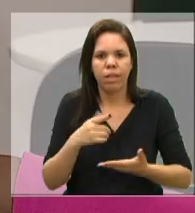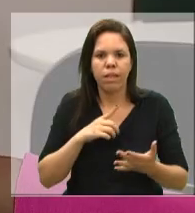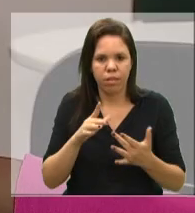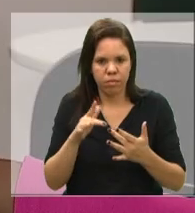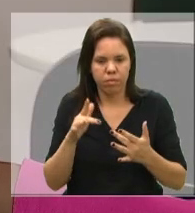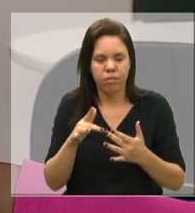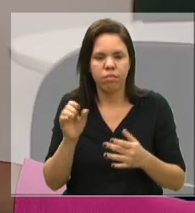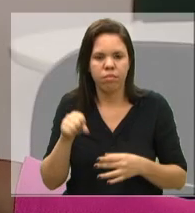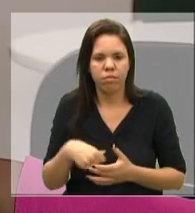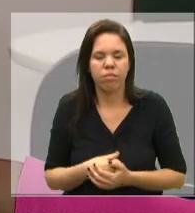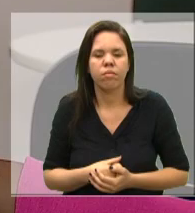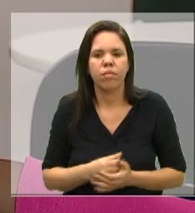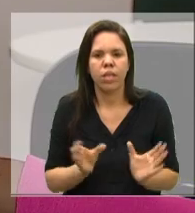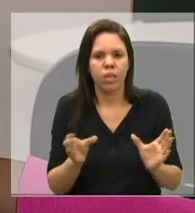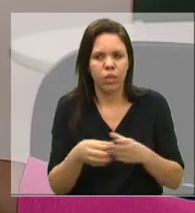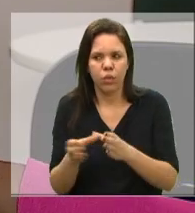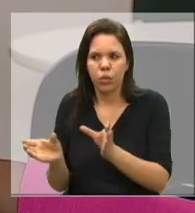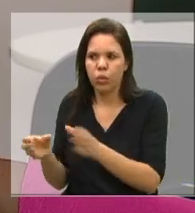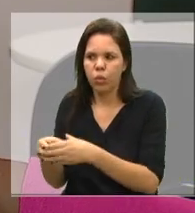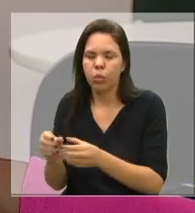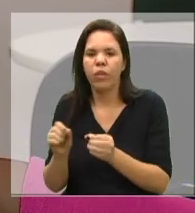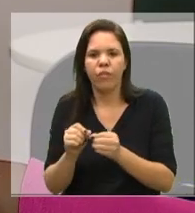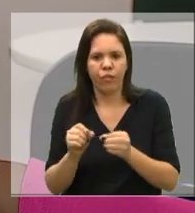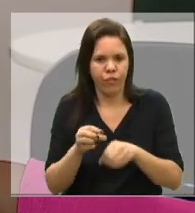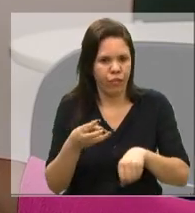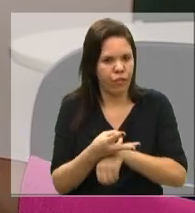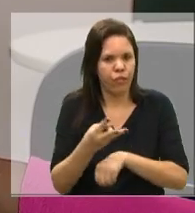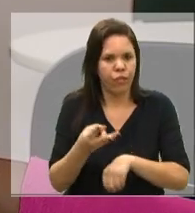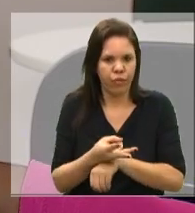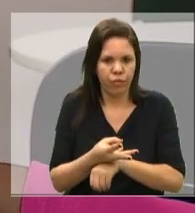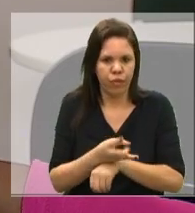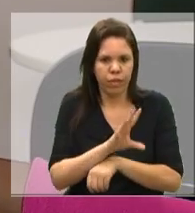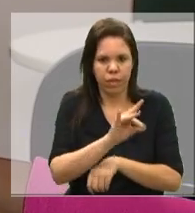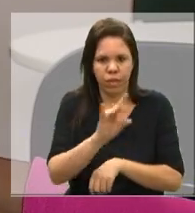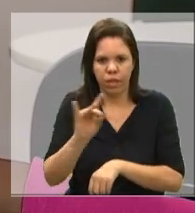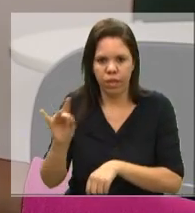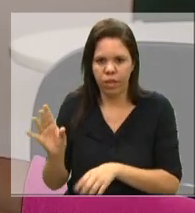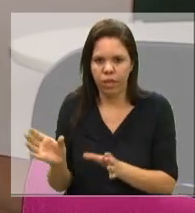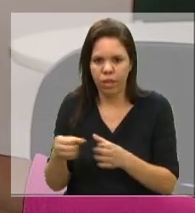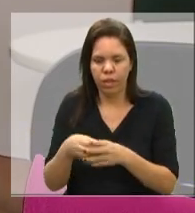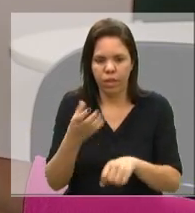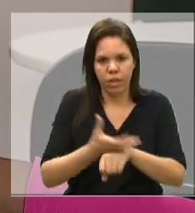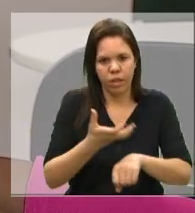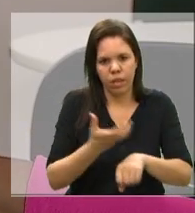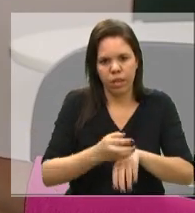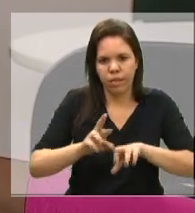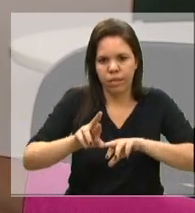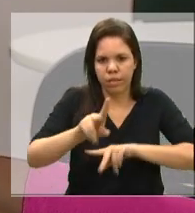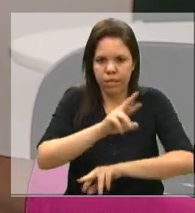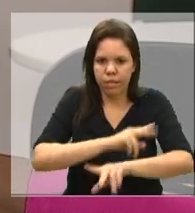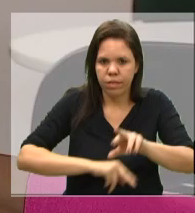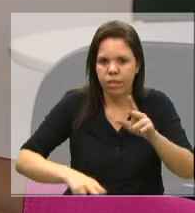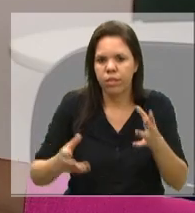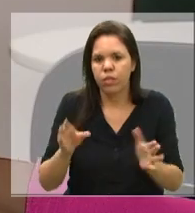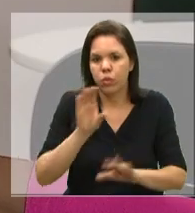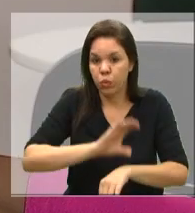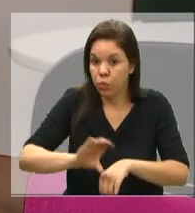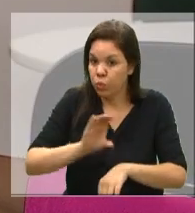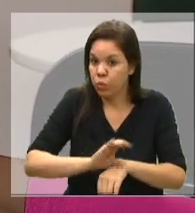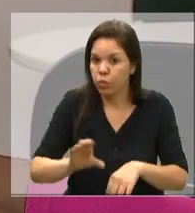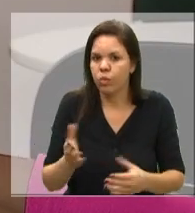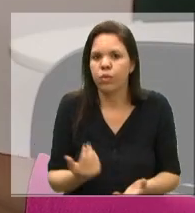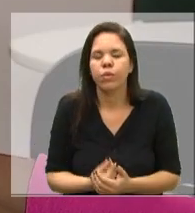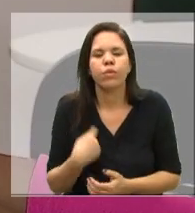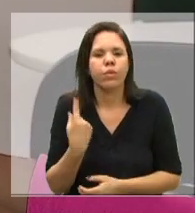interação. Então, assim, cada grupinho a gente faz até um WhatsApp, né, de cada matéria, de cada curso.